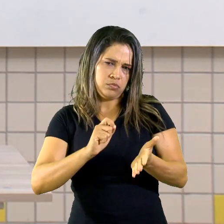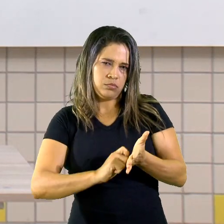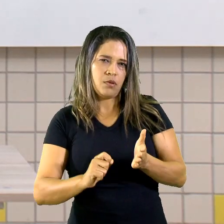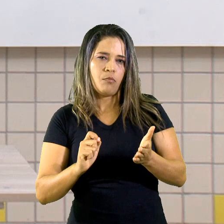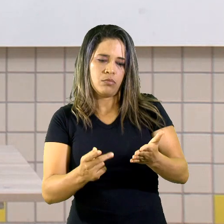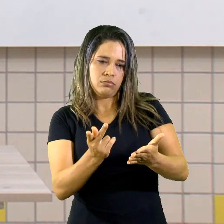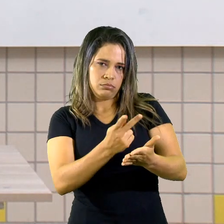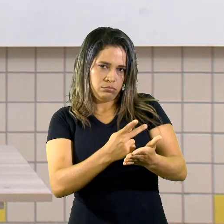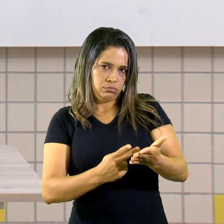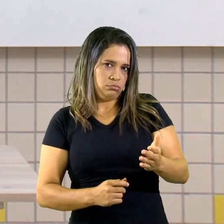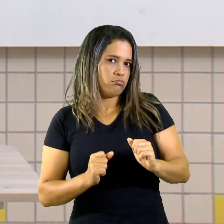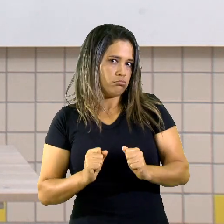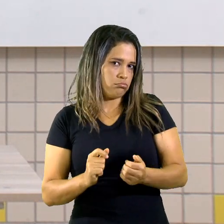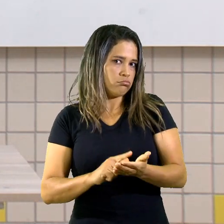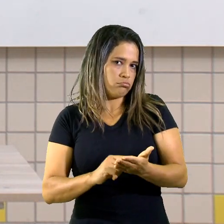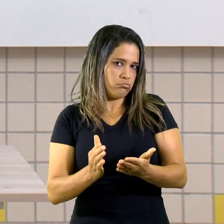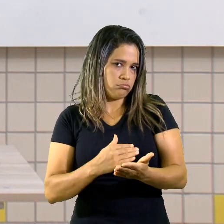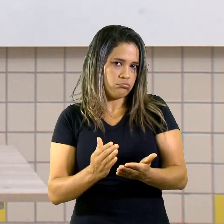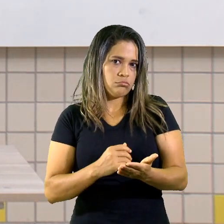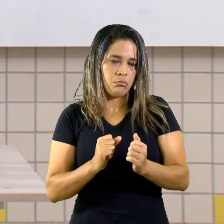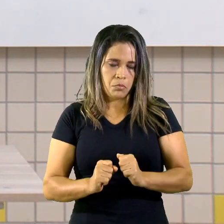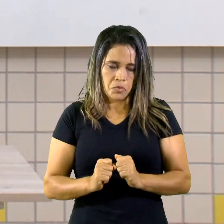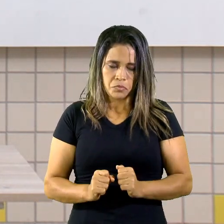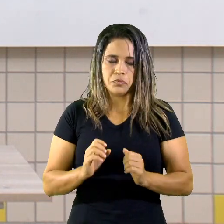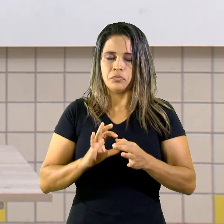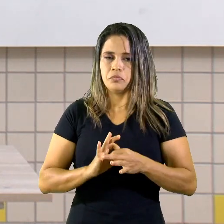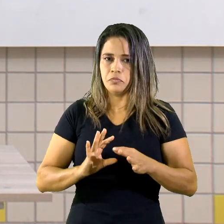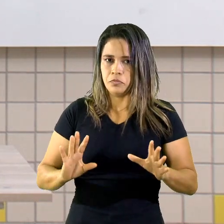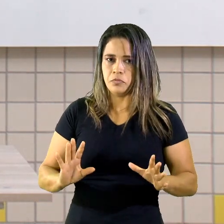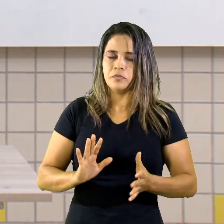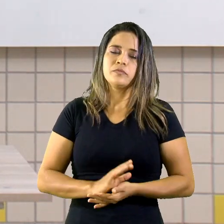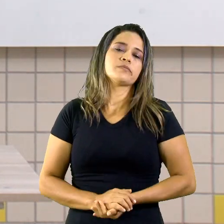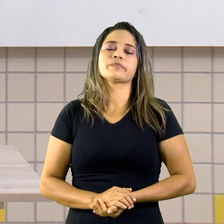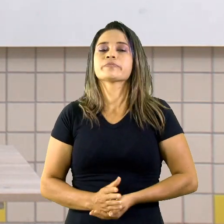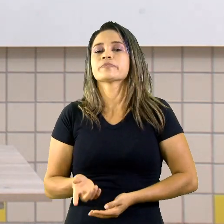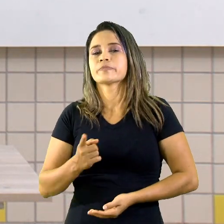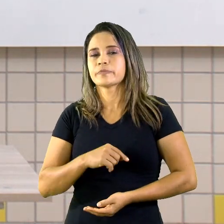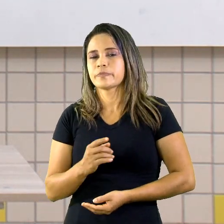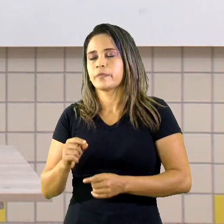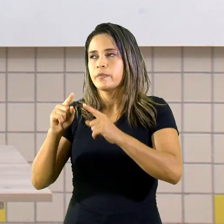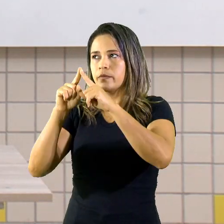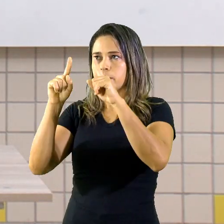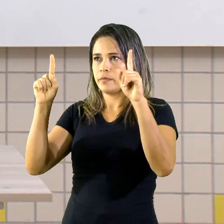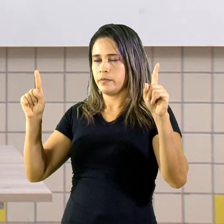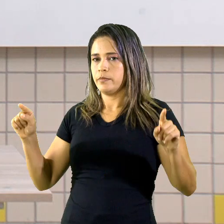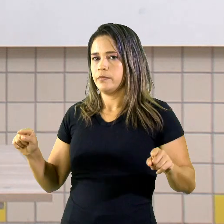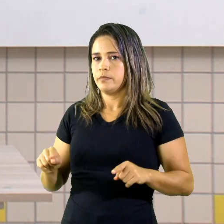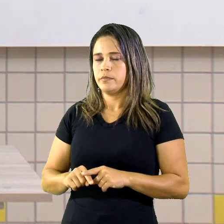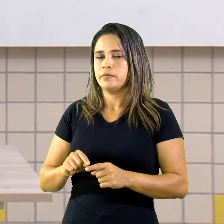ser muito importante, tá bom? Então, olha só, vamos lá. Eu vou aqui para o quadro.